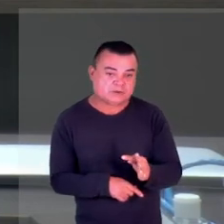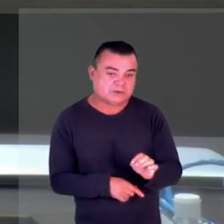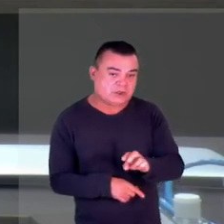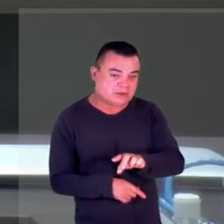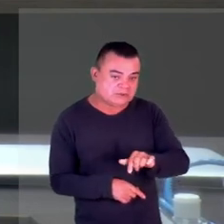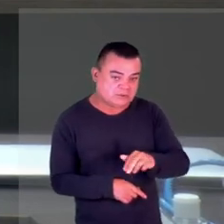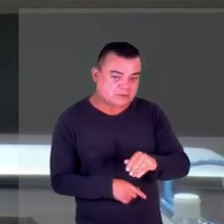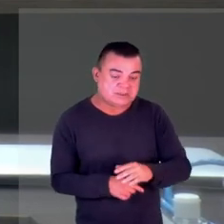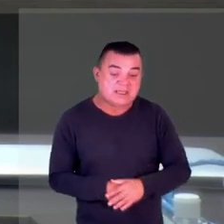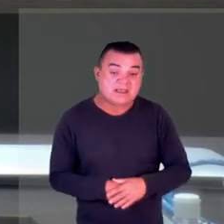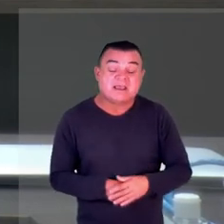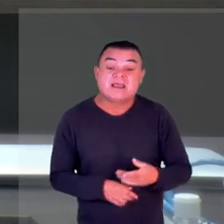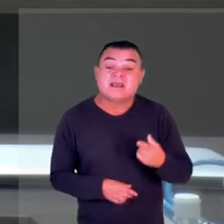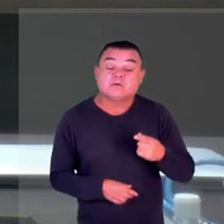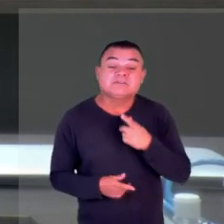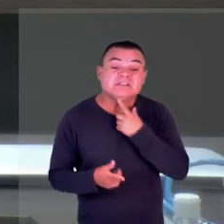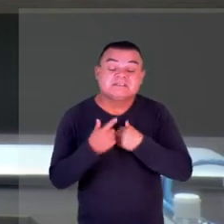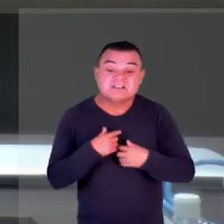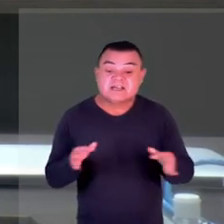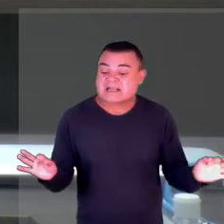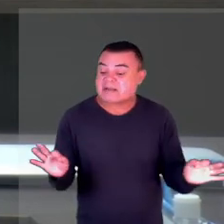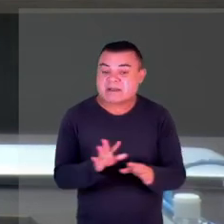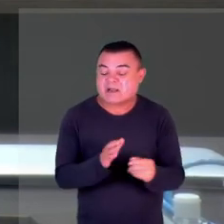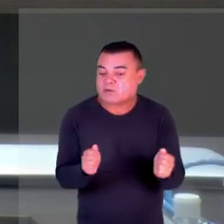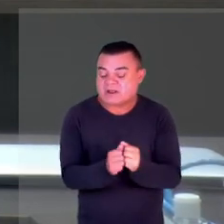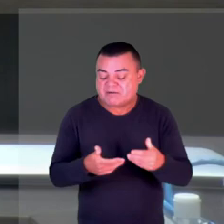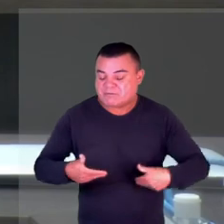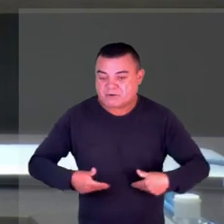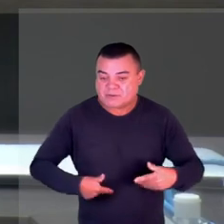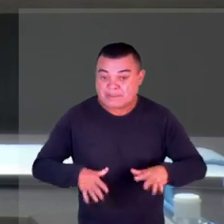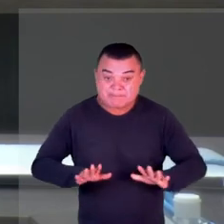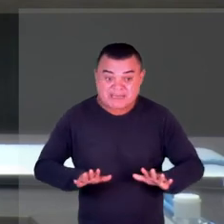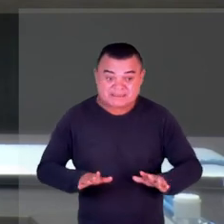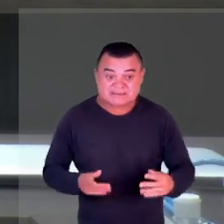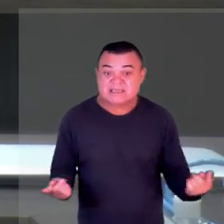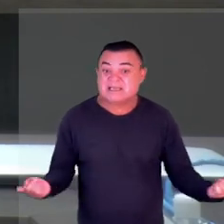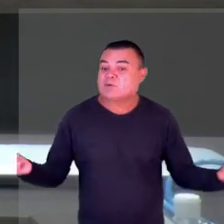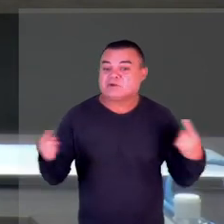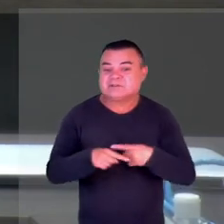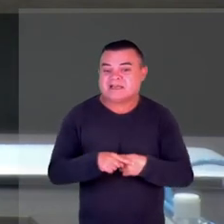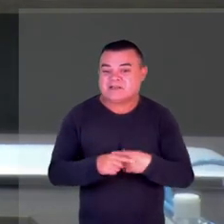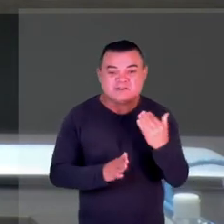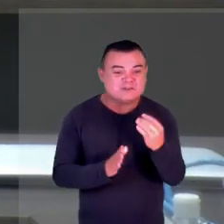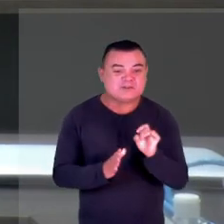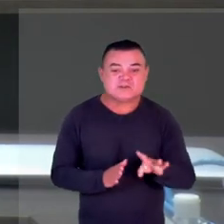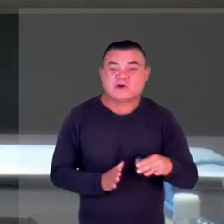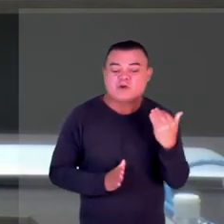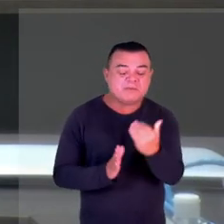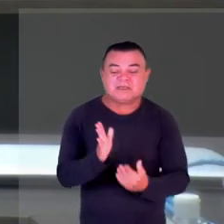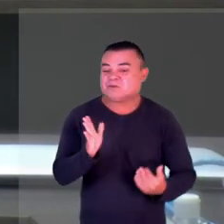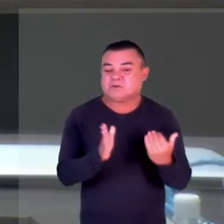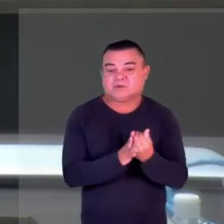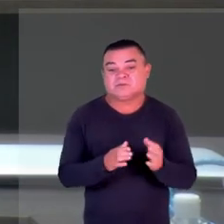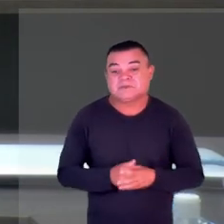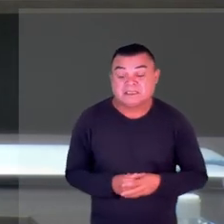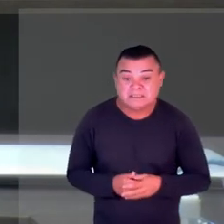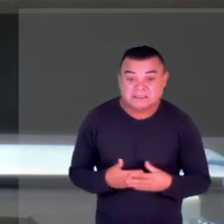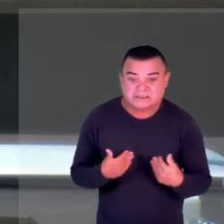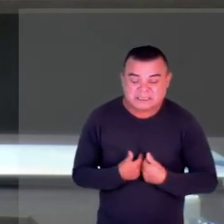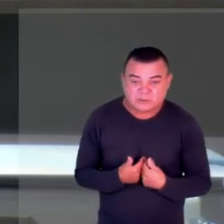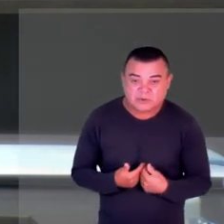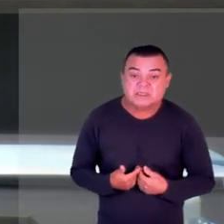fome só que isso nunca aconteceu a fome até aumentou Então o que tá na base disso que tu nos coloca é um